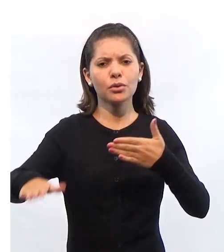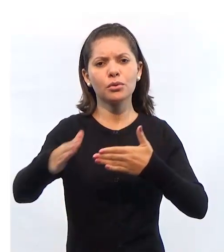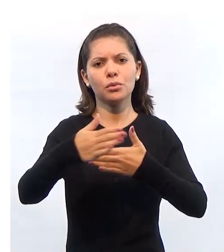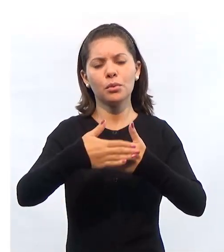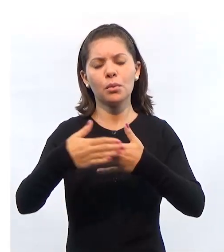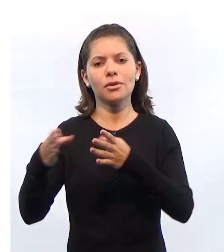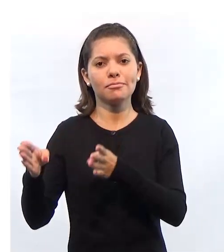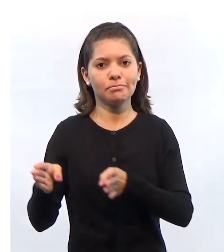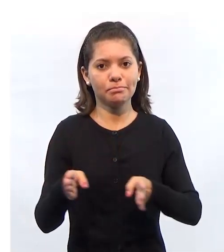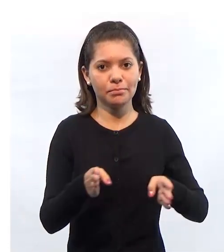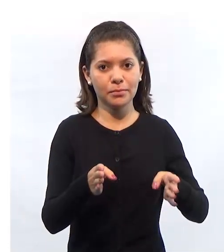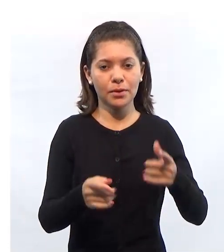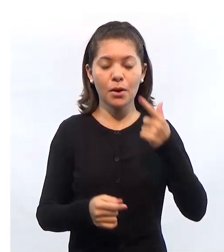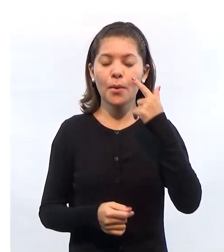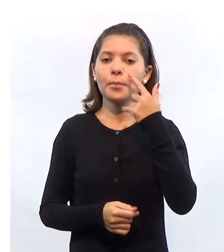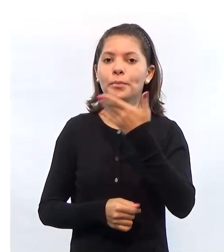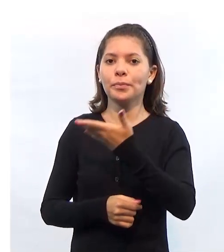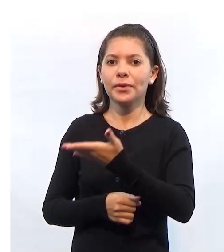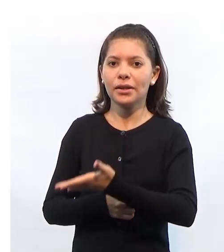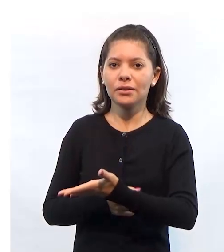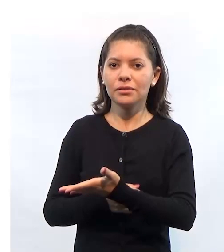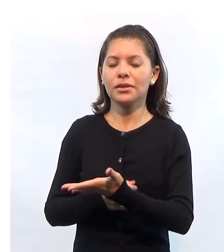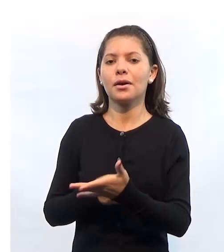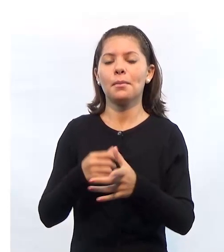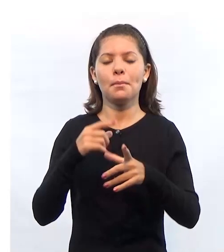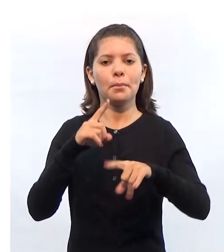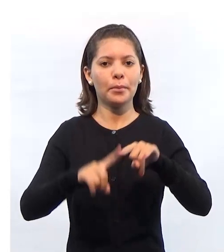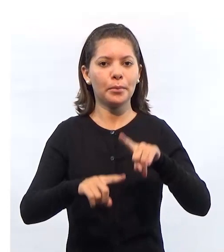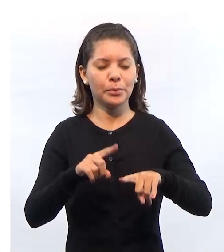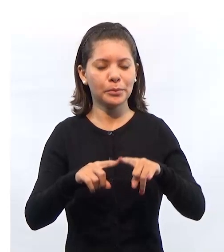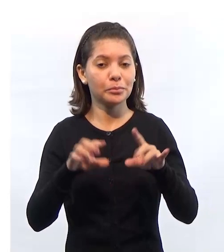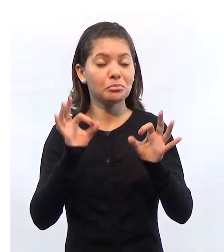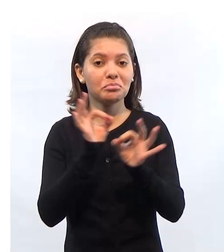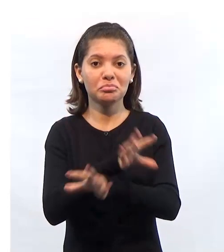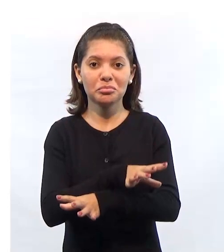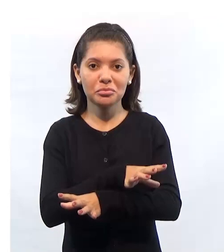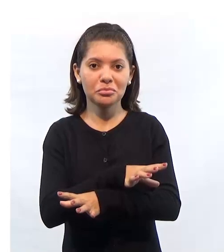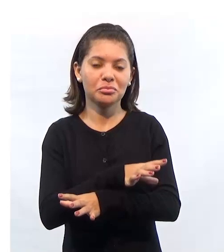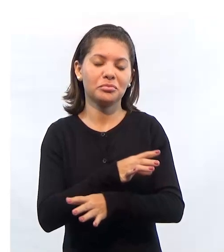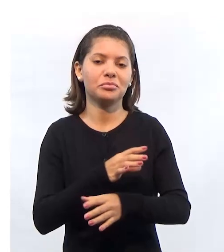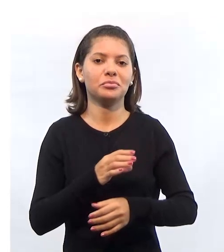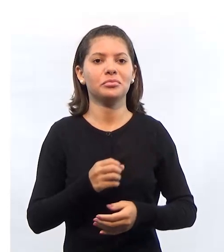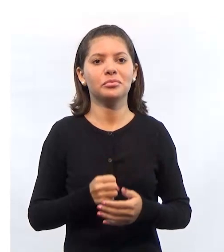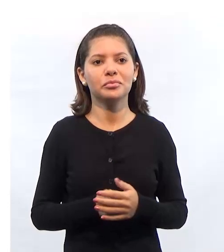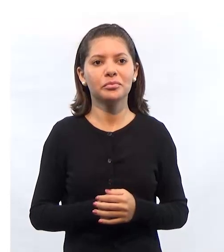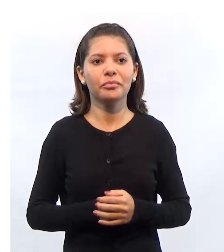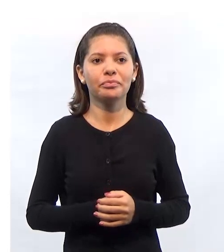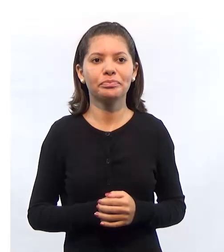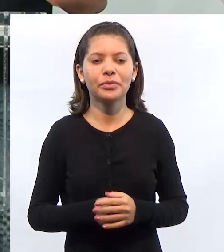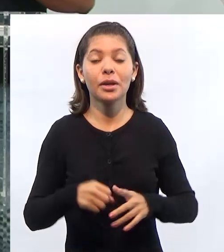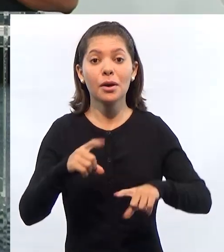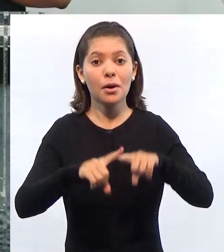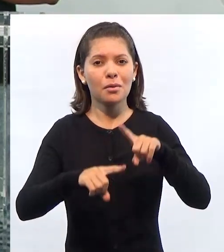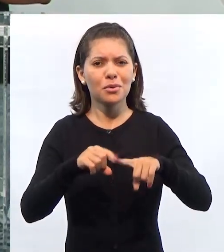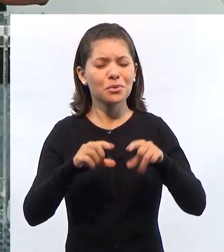produção, ela vai se tornar produtos acabados ou componentes. Produtos acabados são